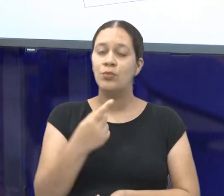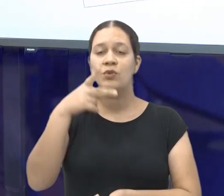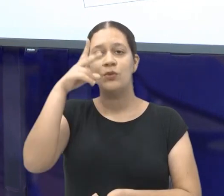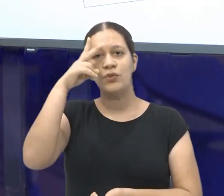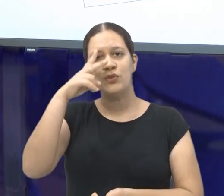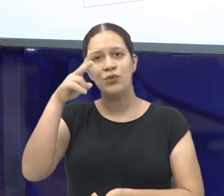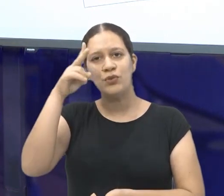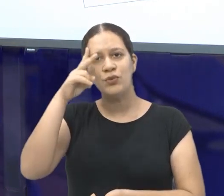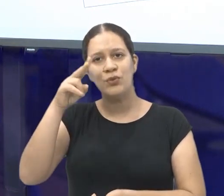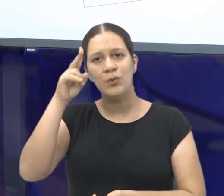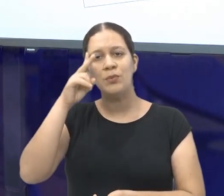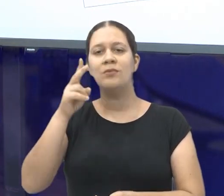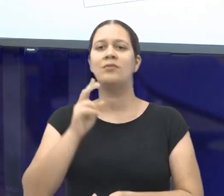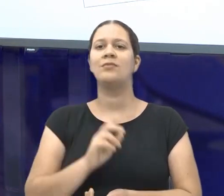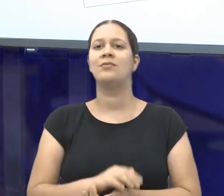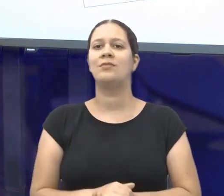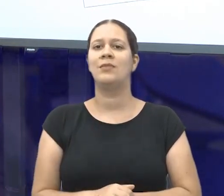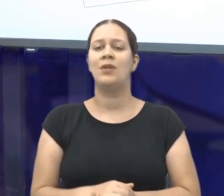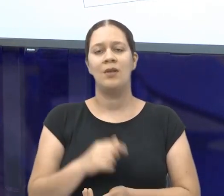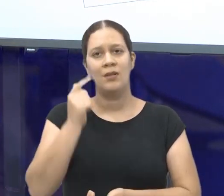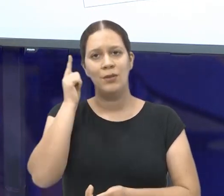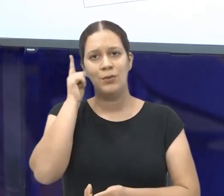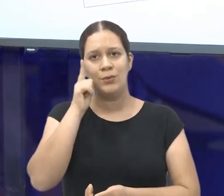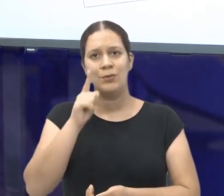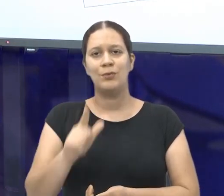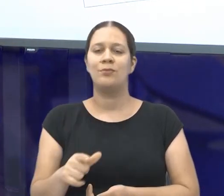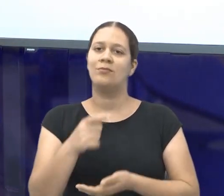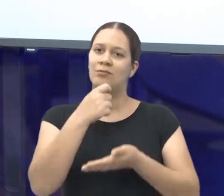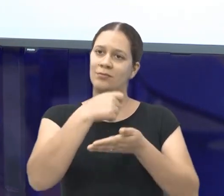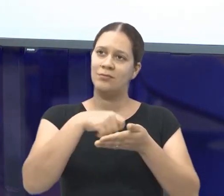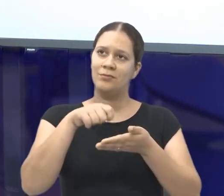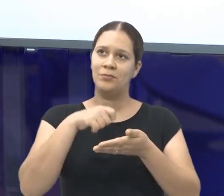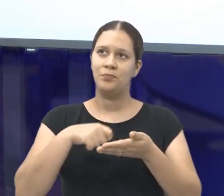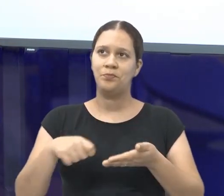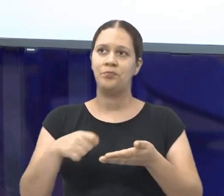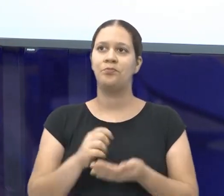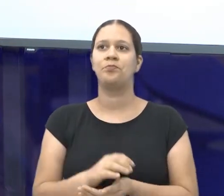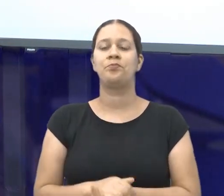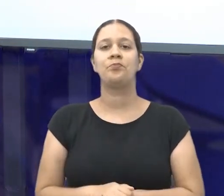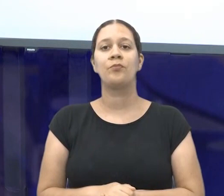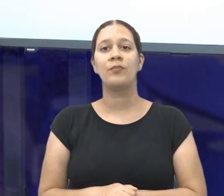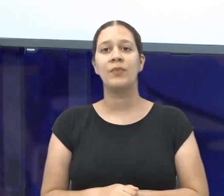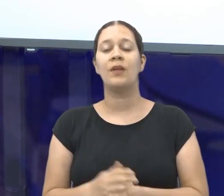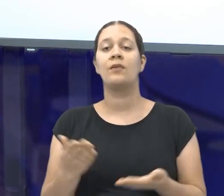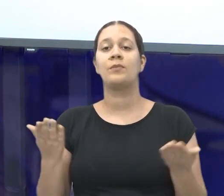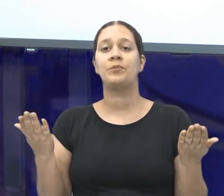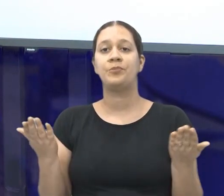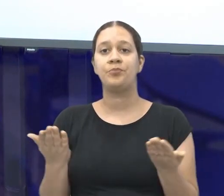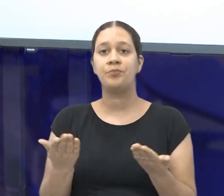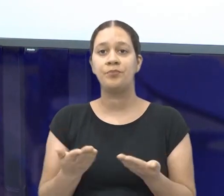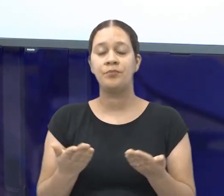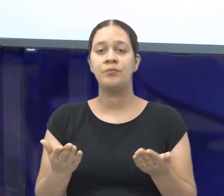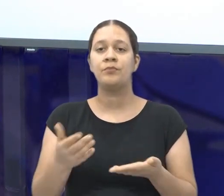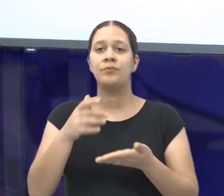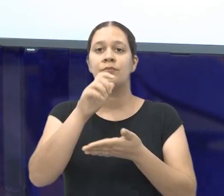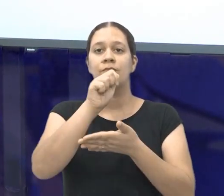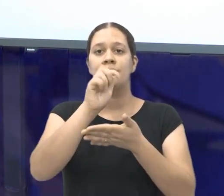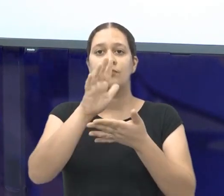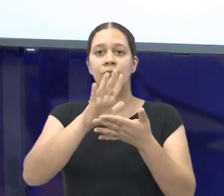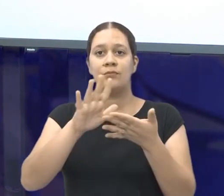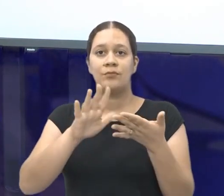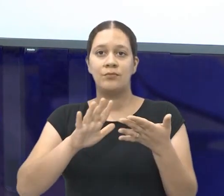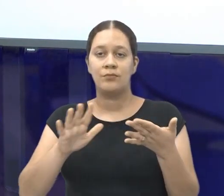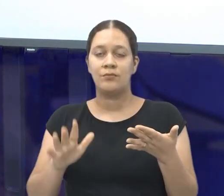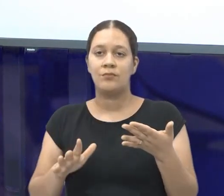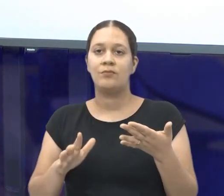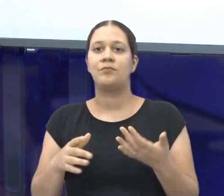uma forcinha, talvez até 2, é possível de descobrir. Seguindo aqui, agora sim, a atividade número